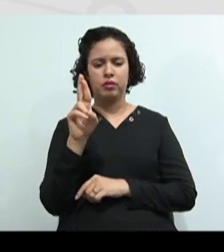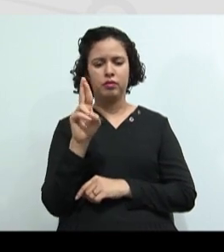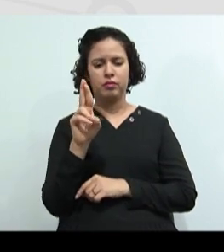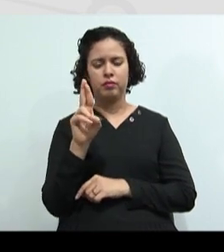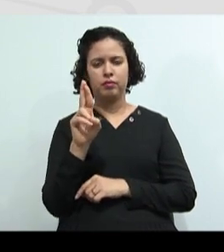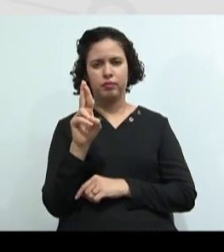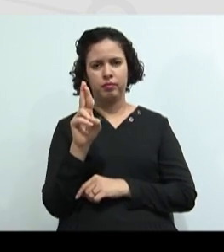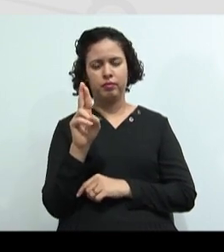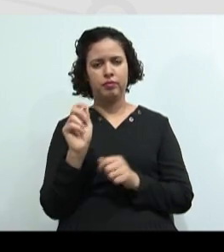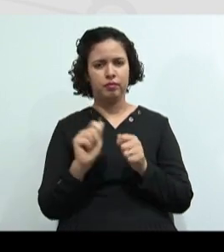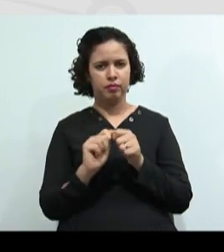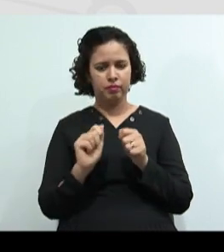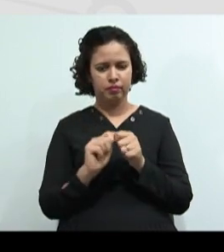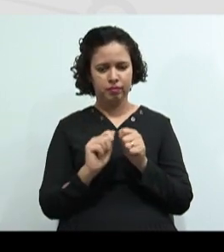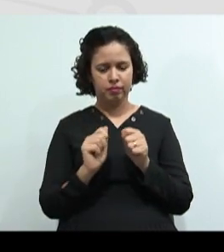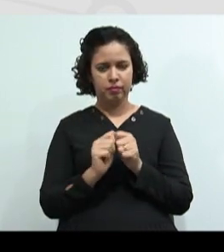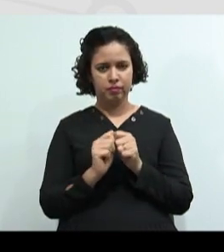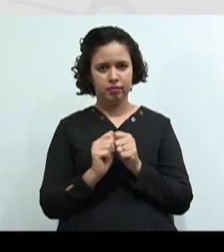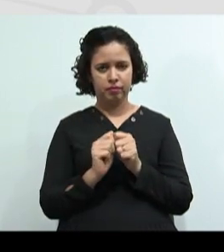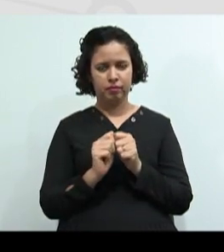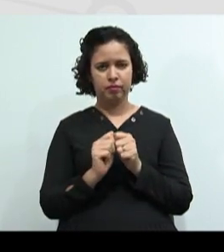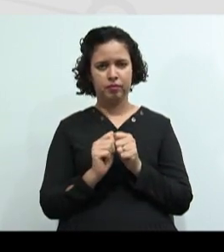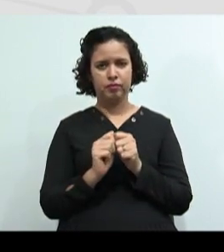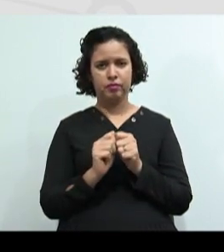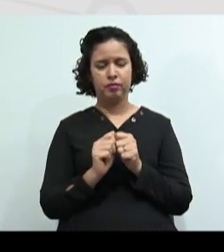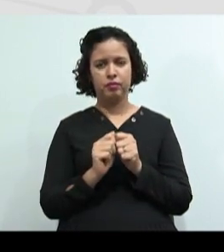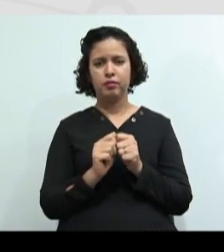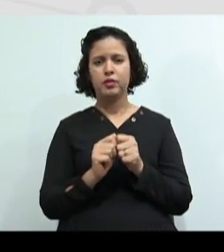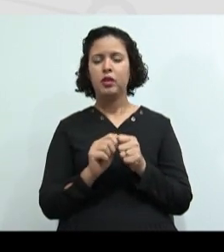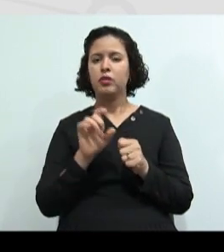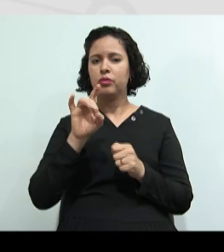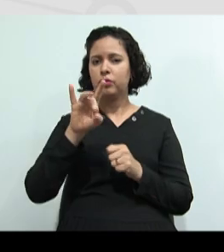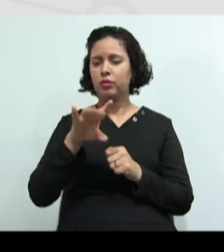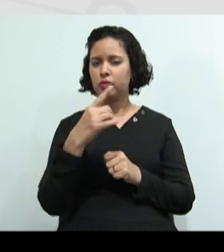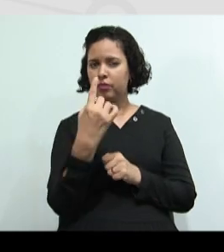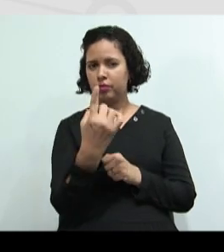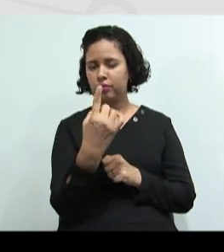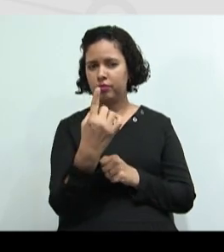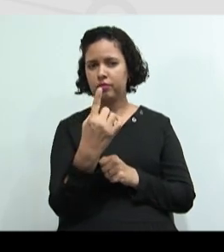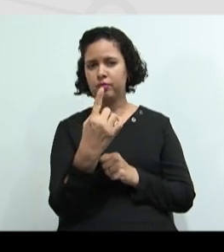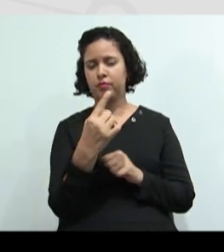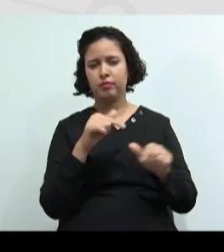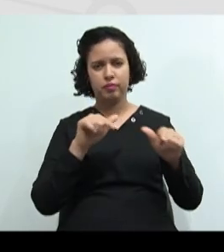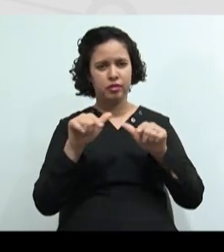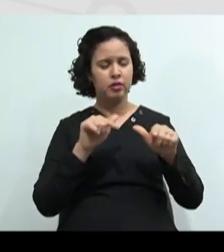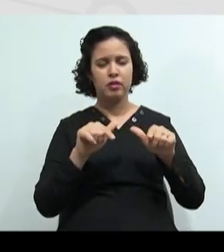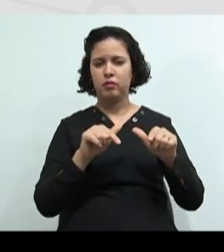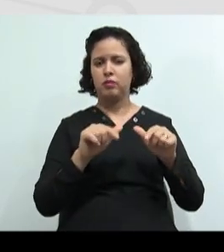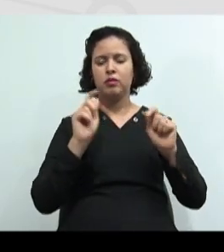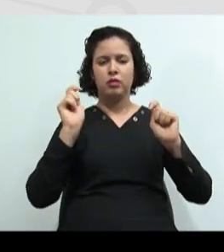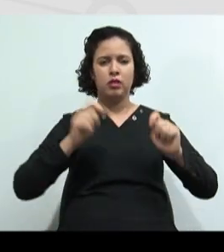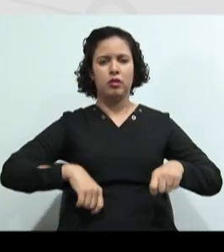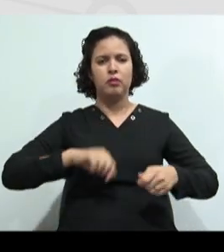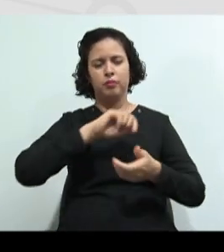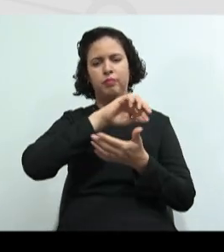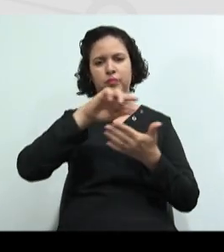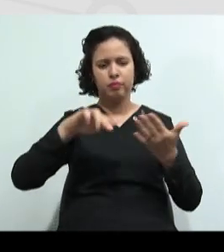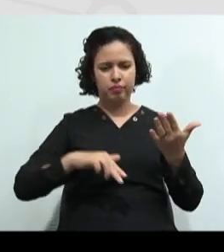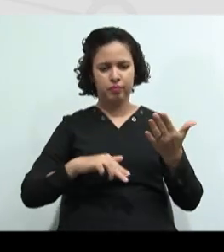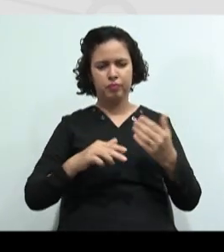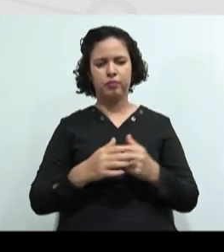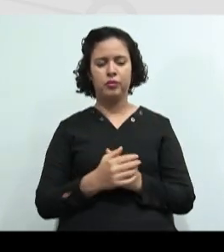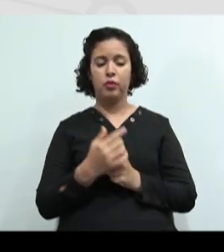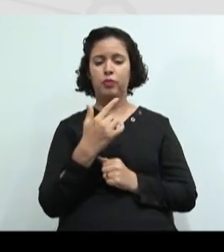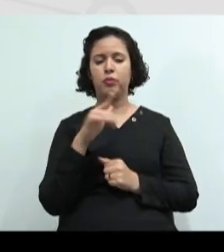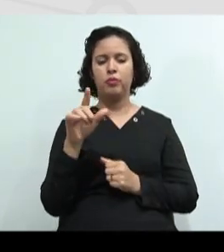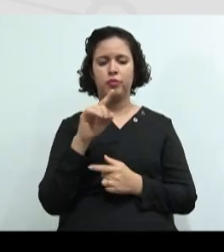pela execução de cada ação. Não necessariamente precisa ser somente uma ação, podem ser várias, tá bom? Outros